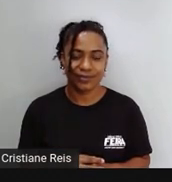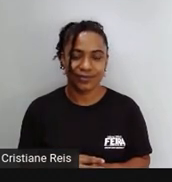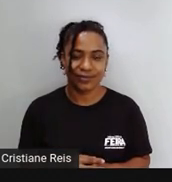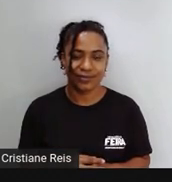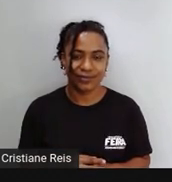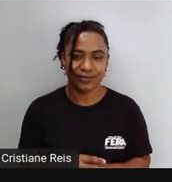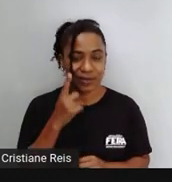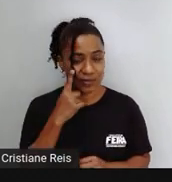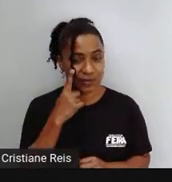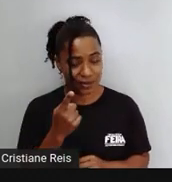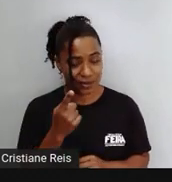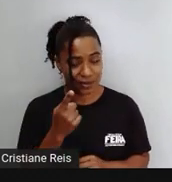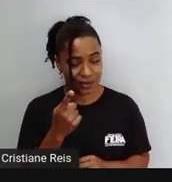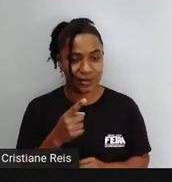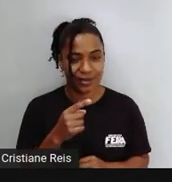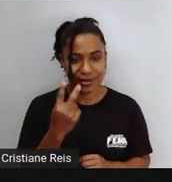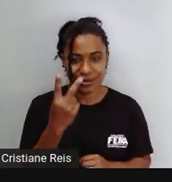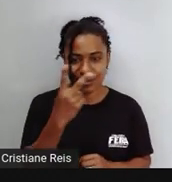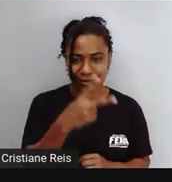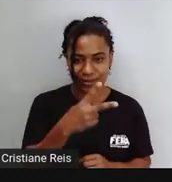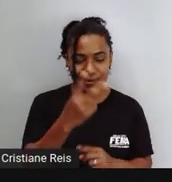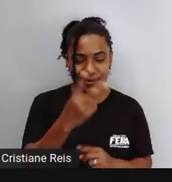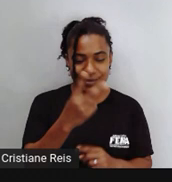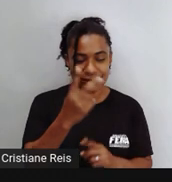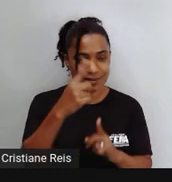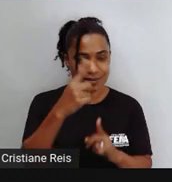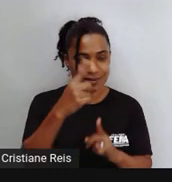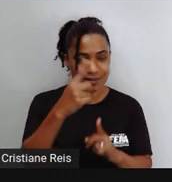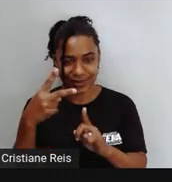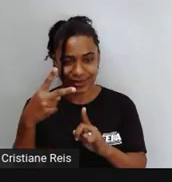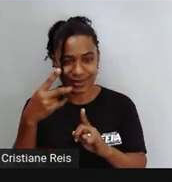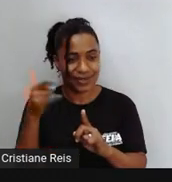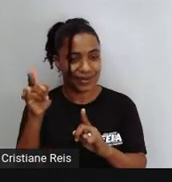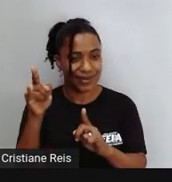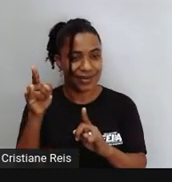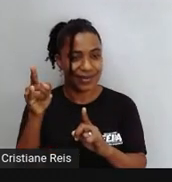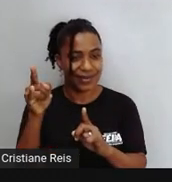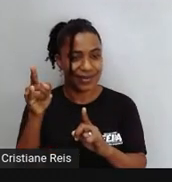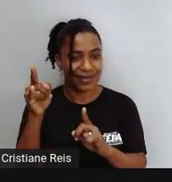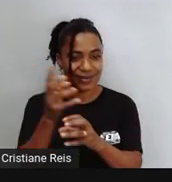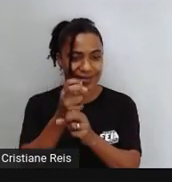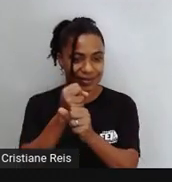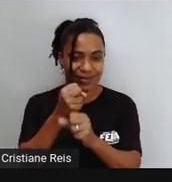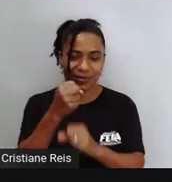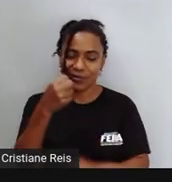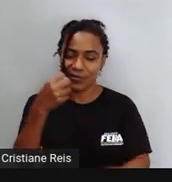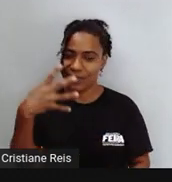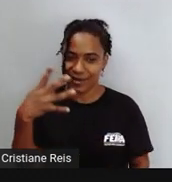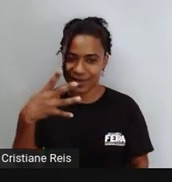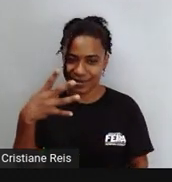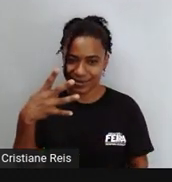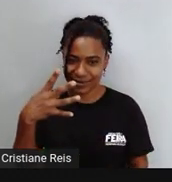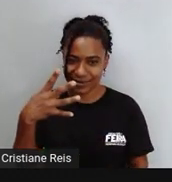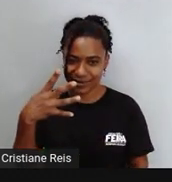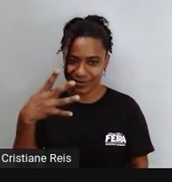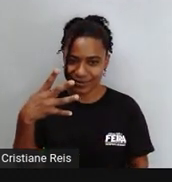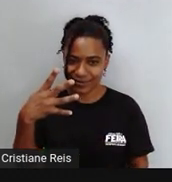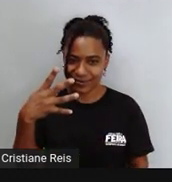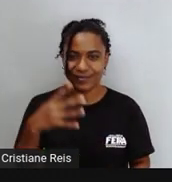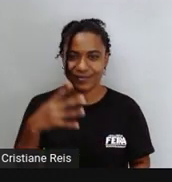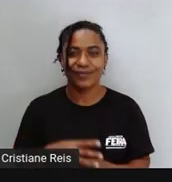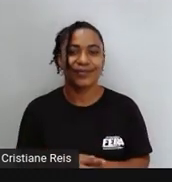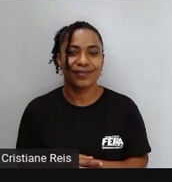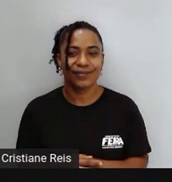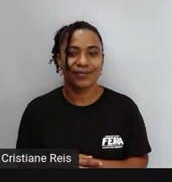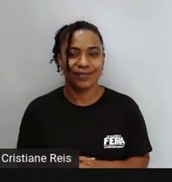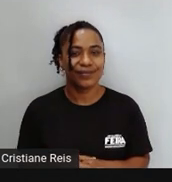dois, é quatro, is four. Or, two plus two equals four. Dois mais dois